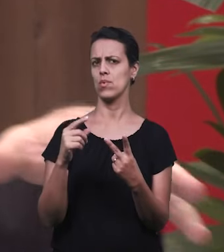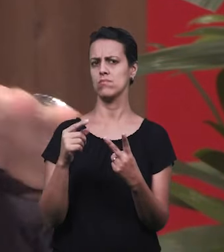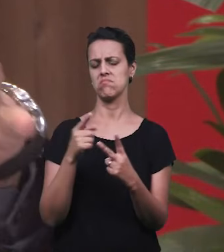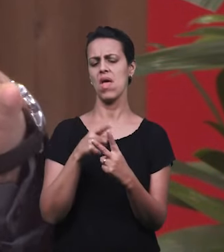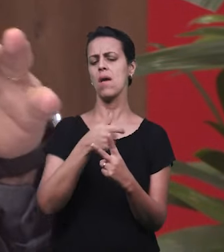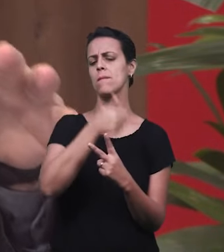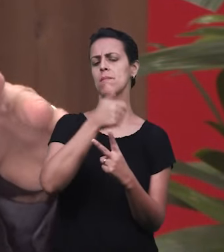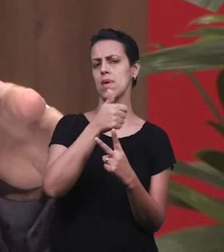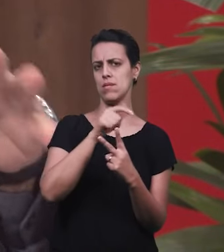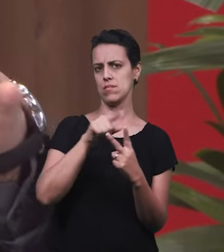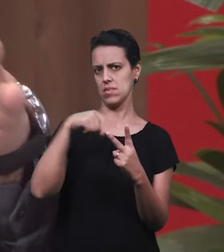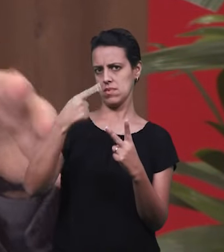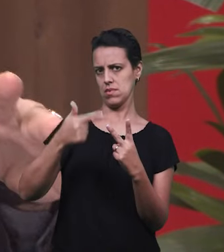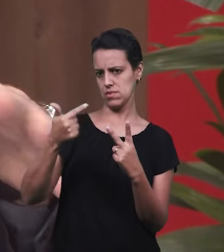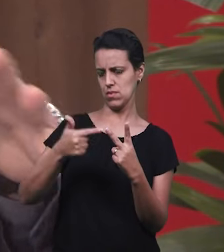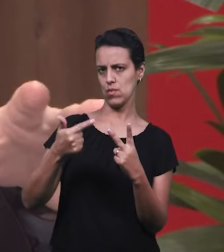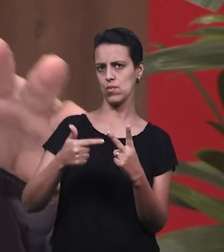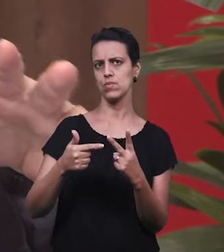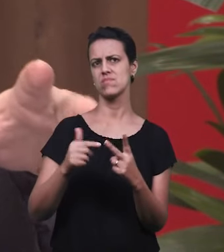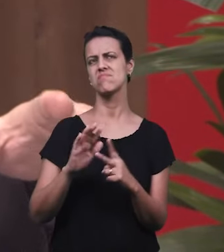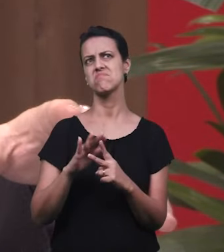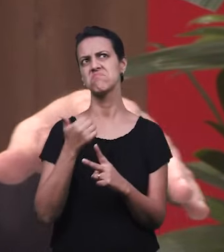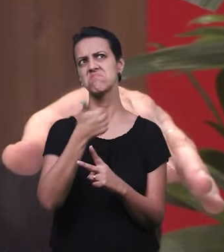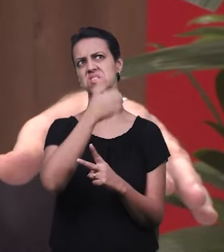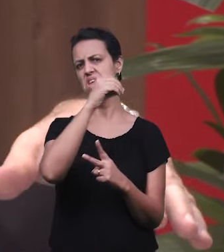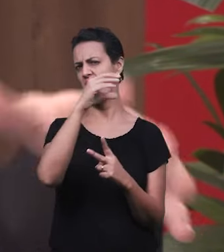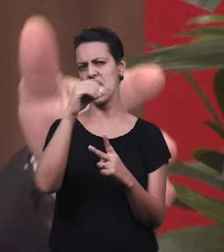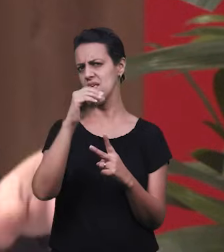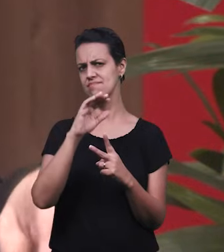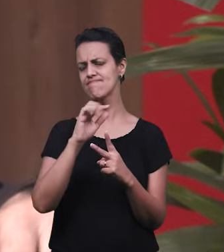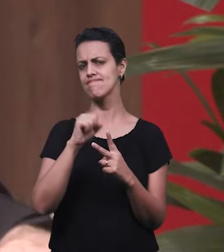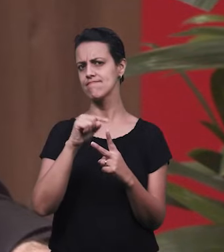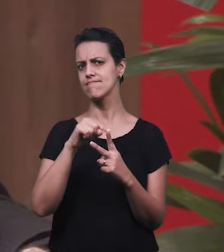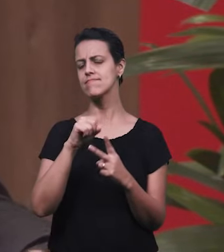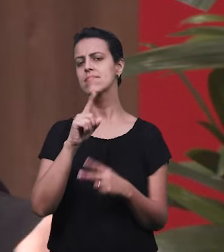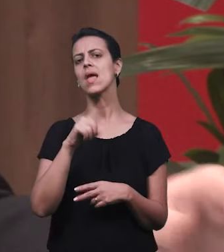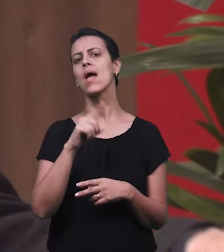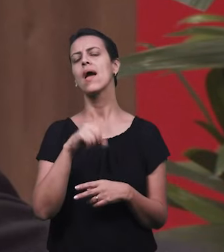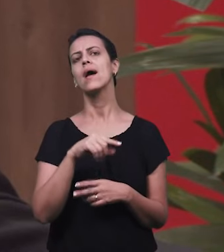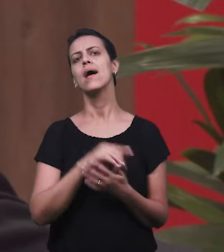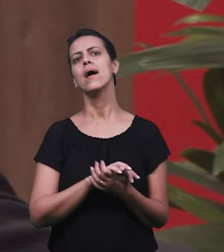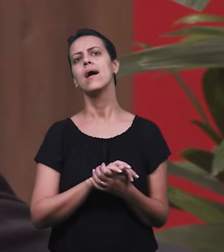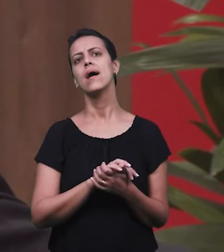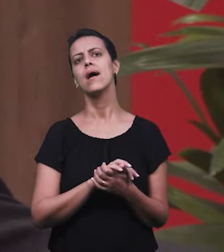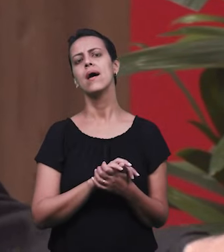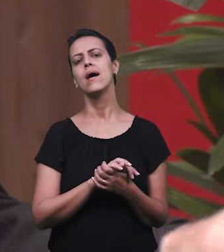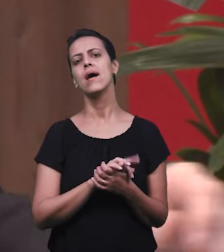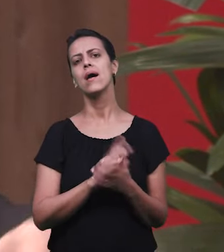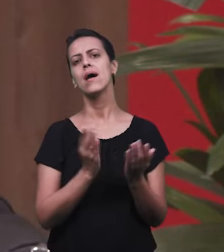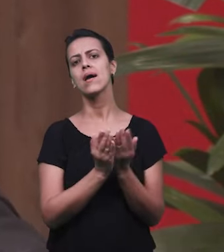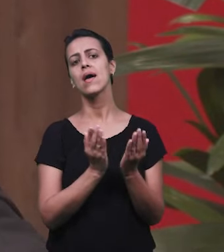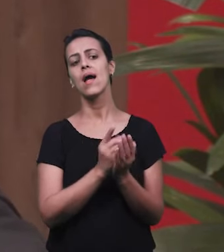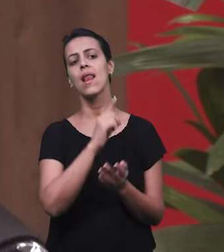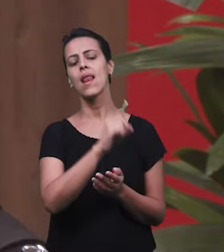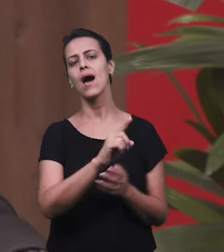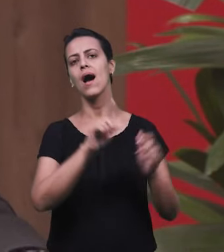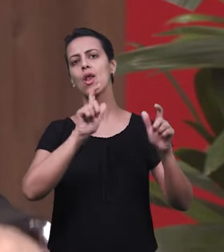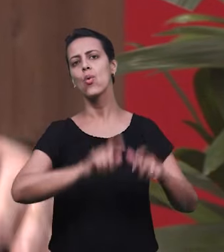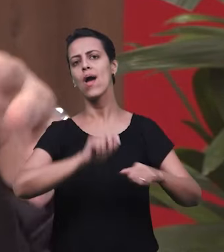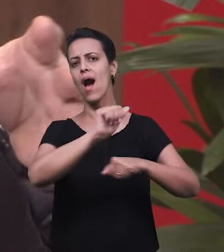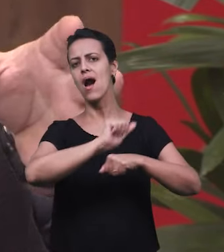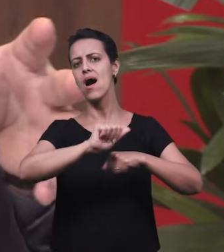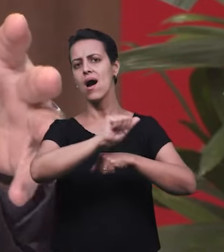foi ali entre 100 e 107, eles não têm bem certeza. Ele era um bispo de